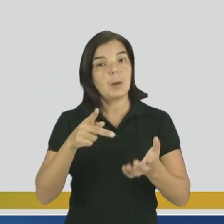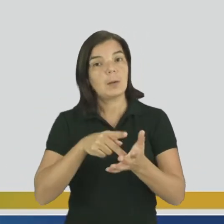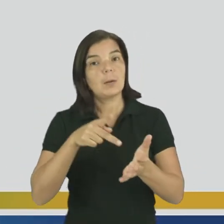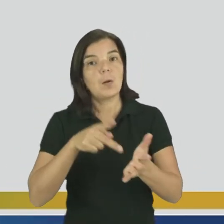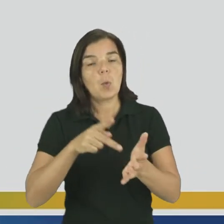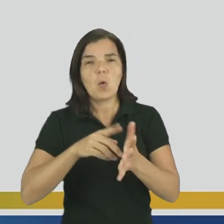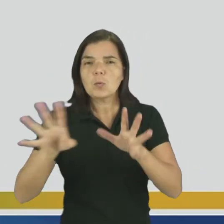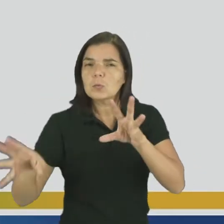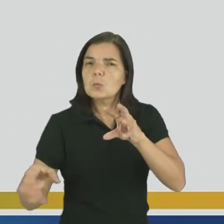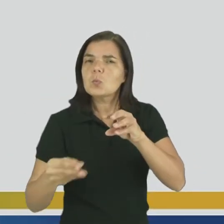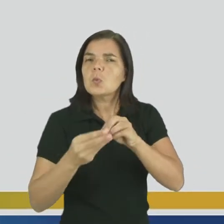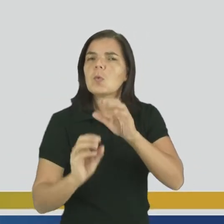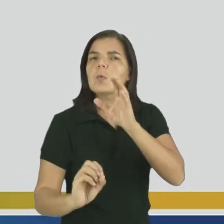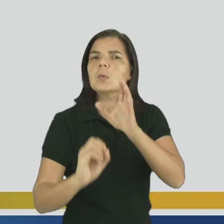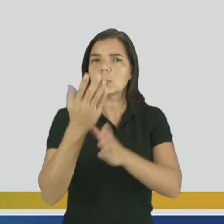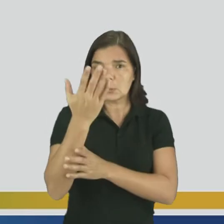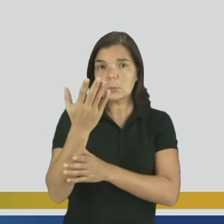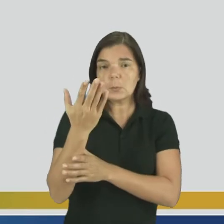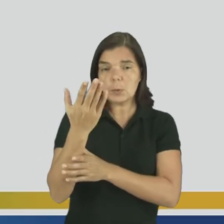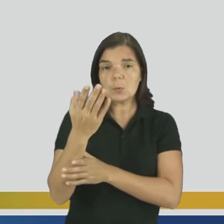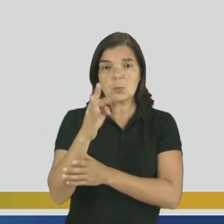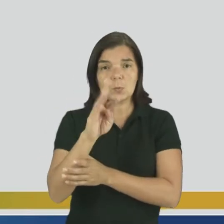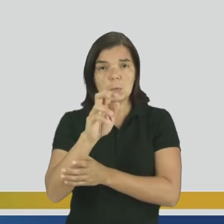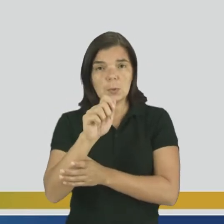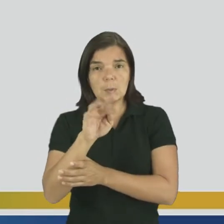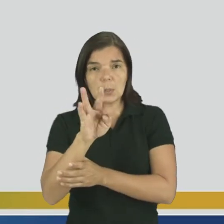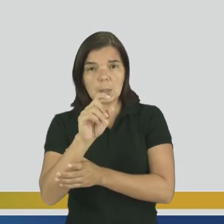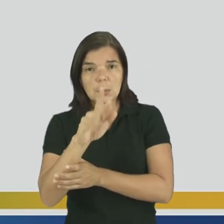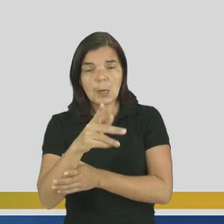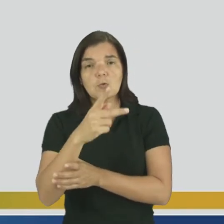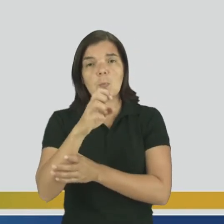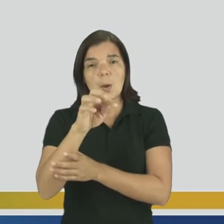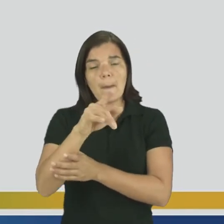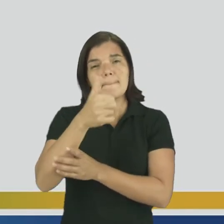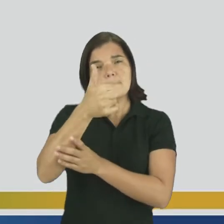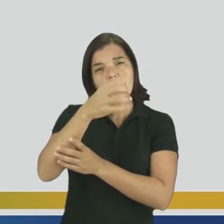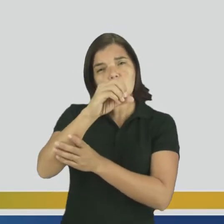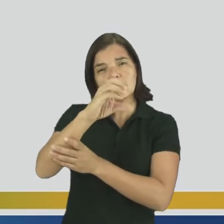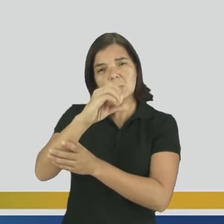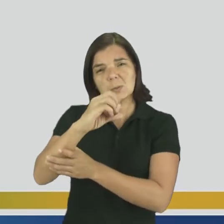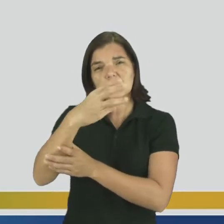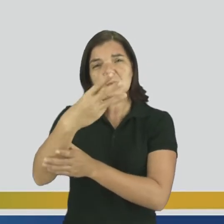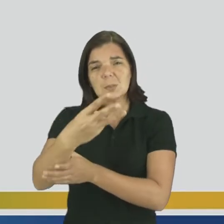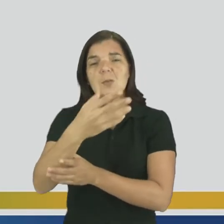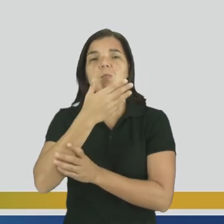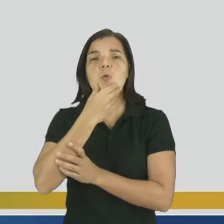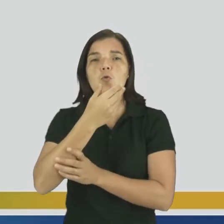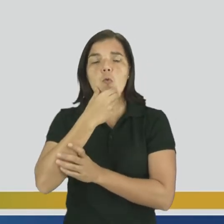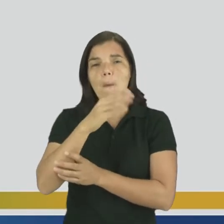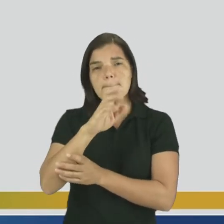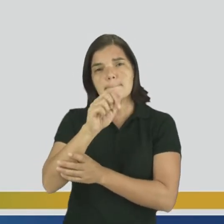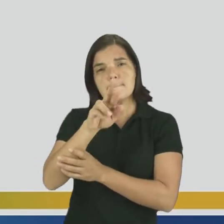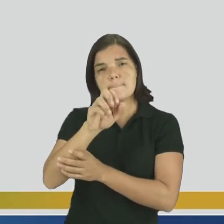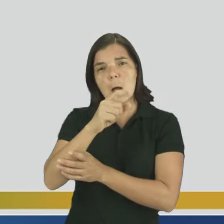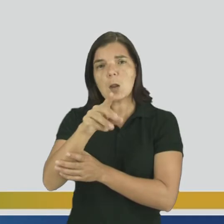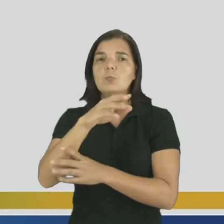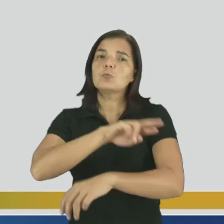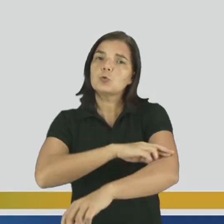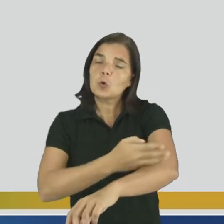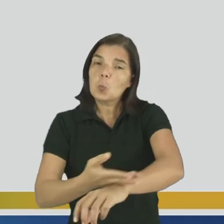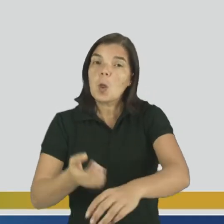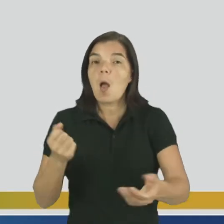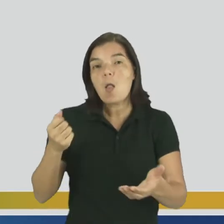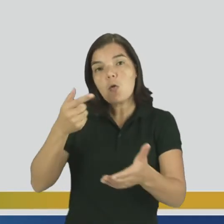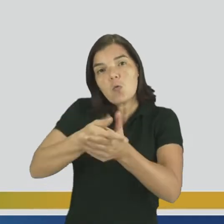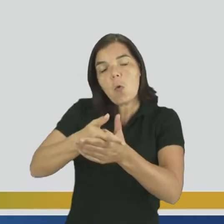a incorporação do Acre aconteceu no Tratado de Petrópolis, né, de 1903, articulado aí pelo Barão de Rio Branco, né, e a gente comprou